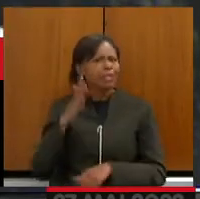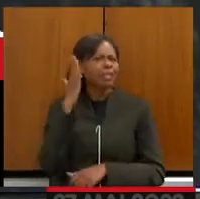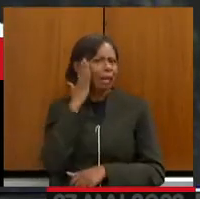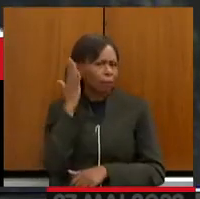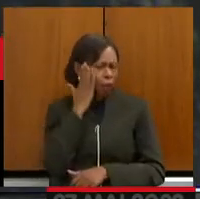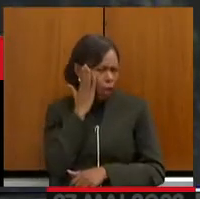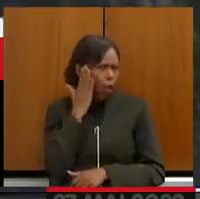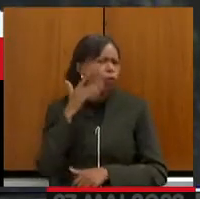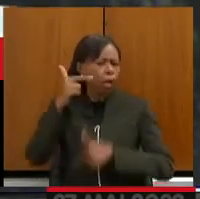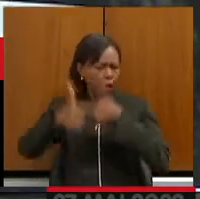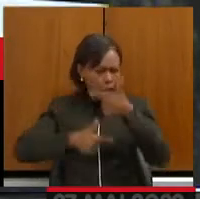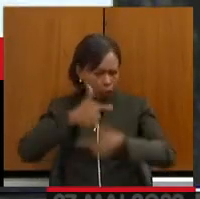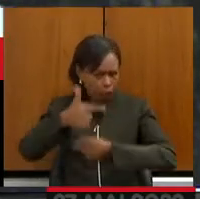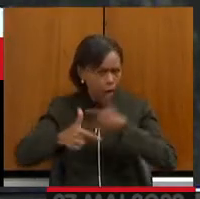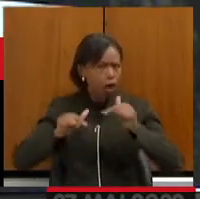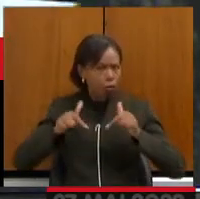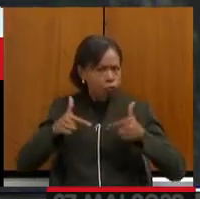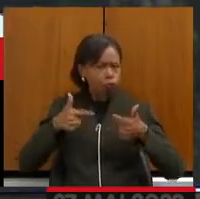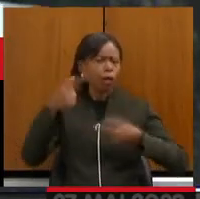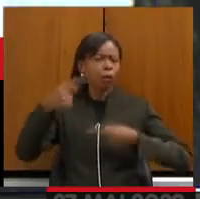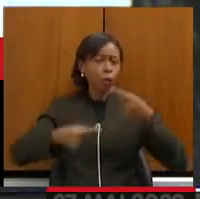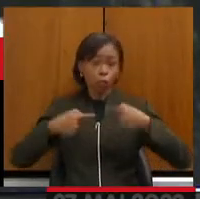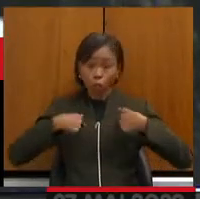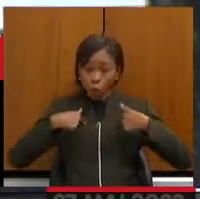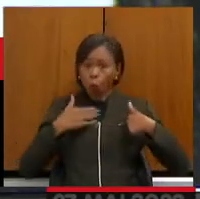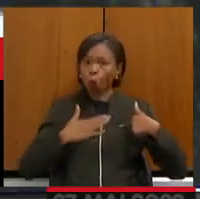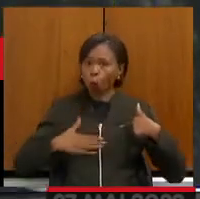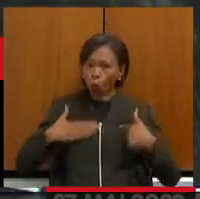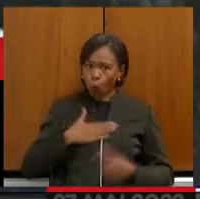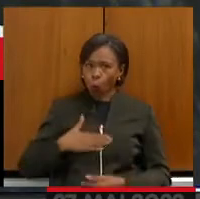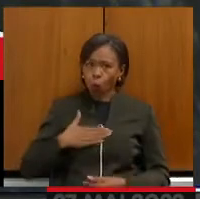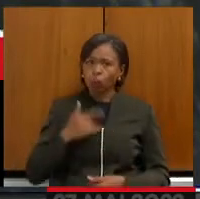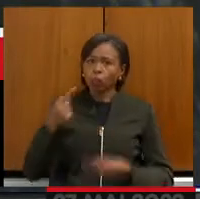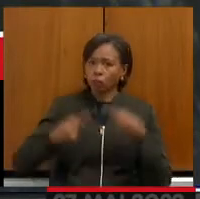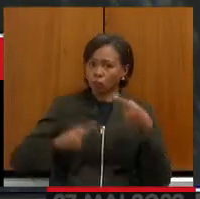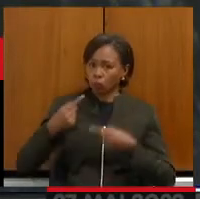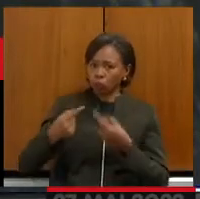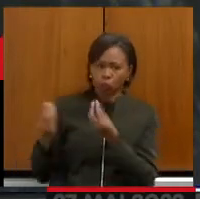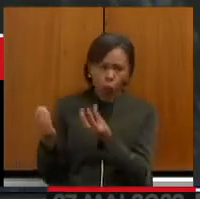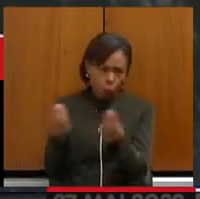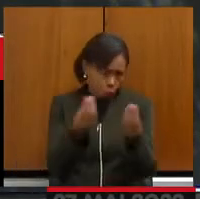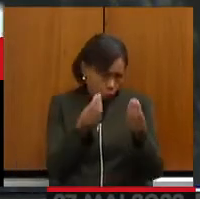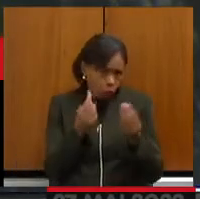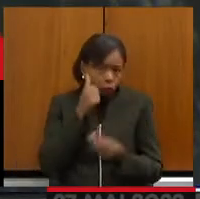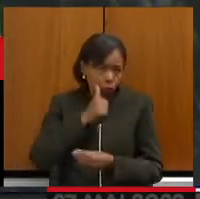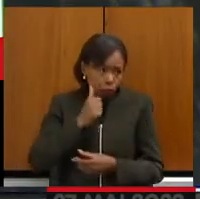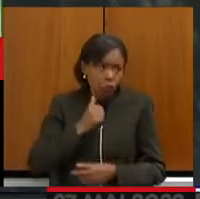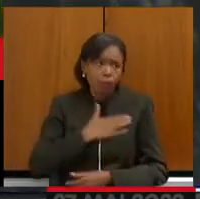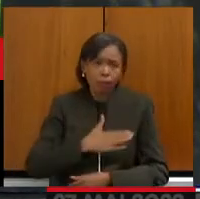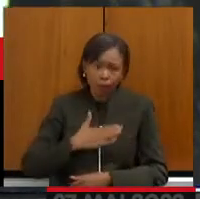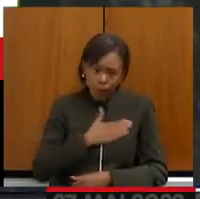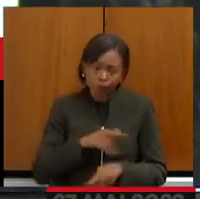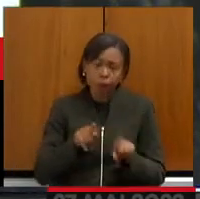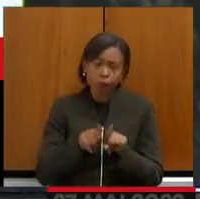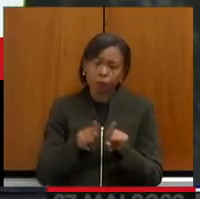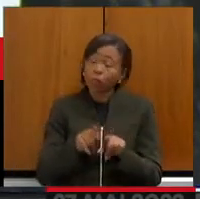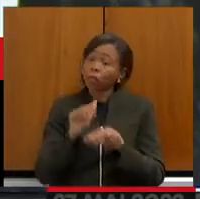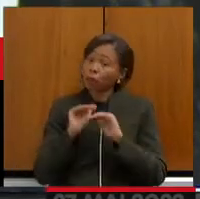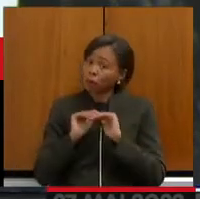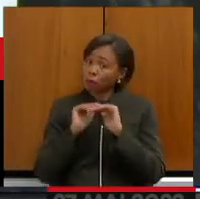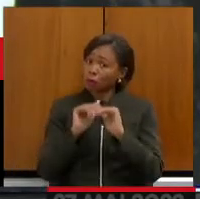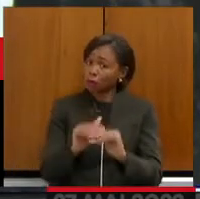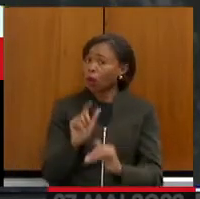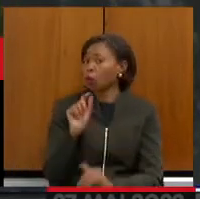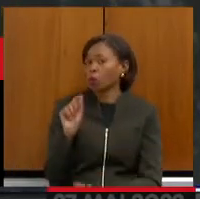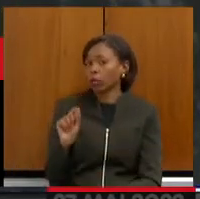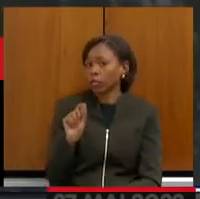política eu gosto de política e muitas mulheres também gostam então o que que eu falo o recadinho que